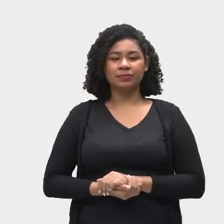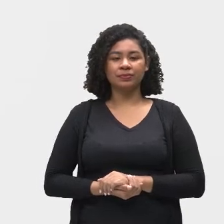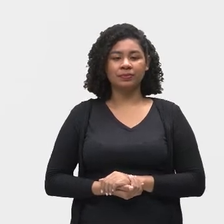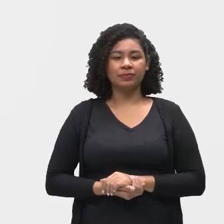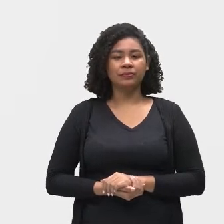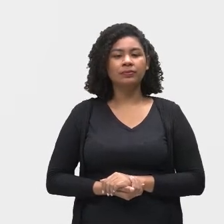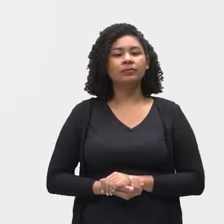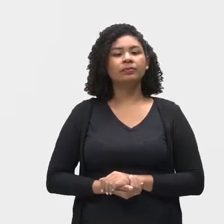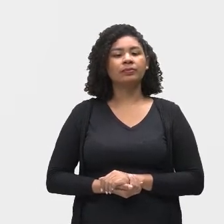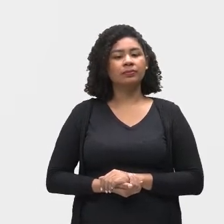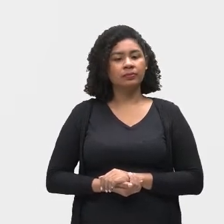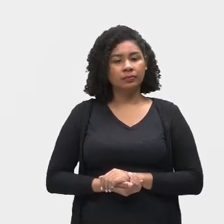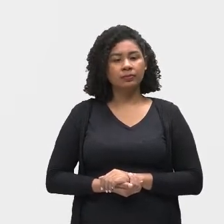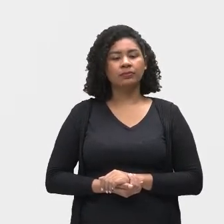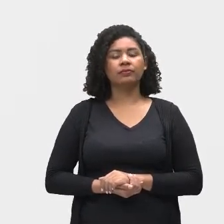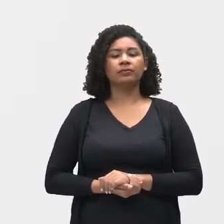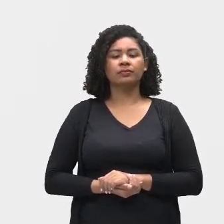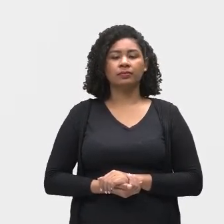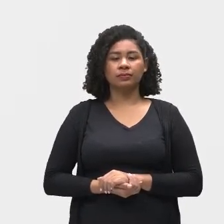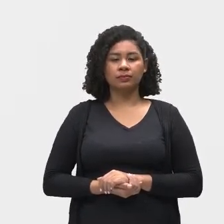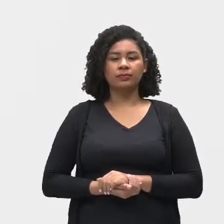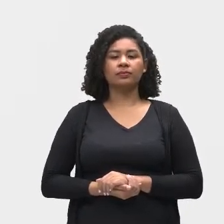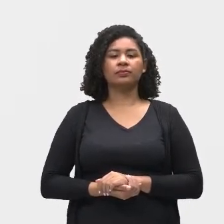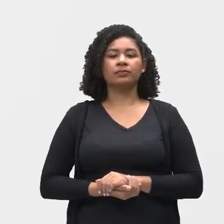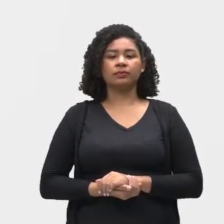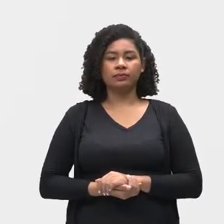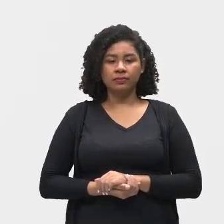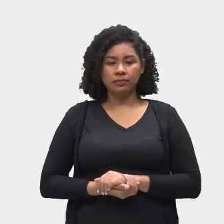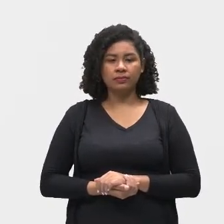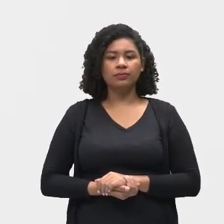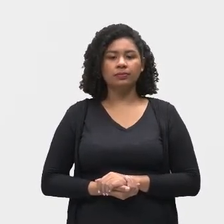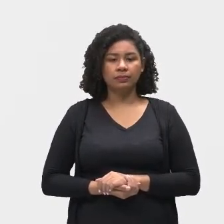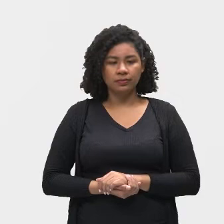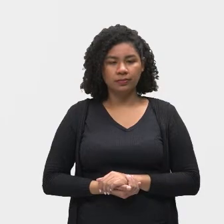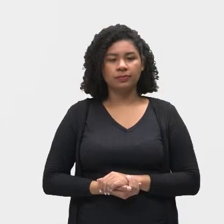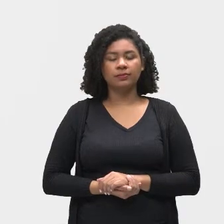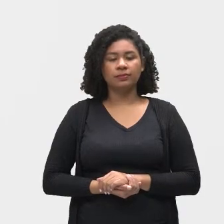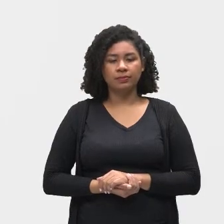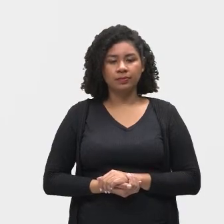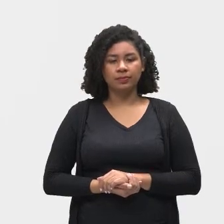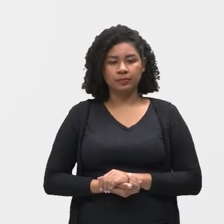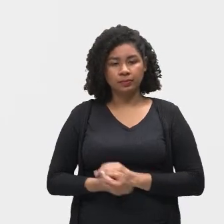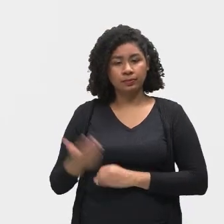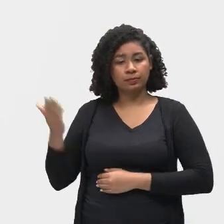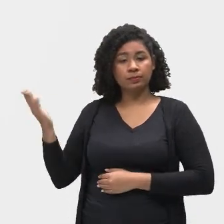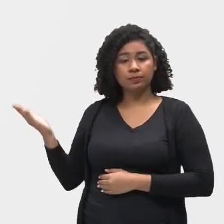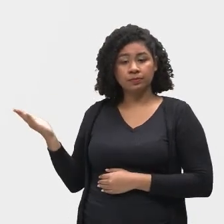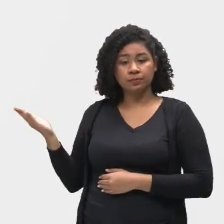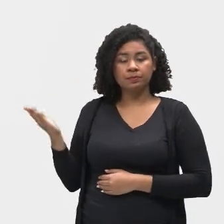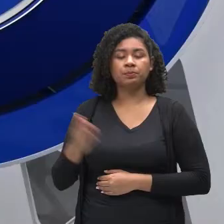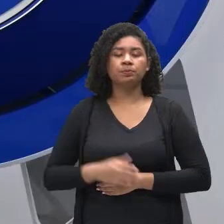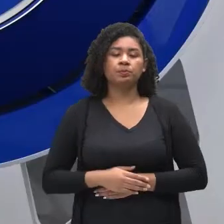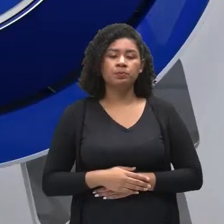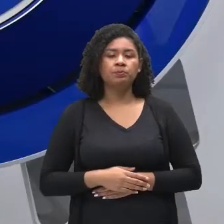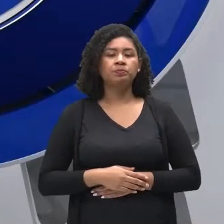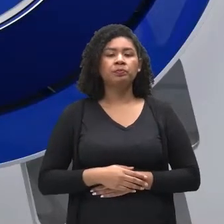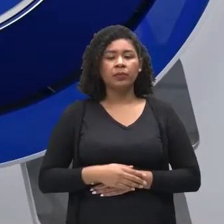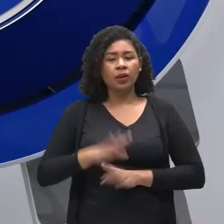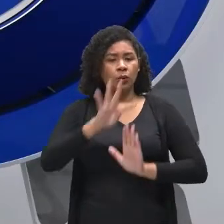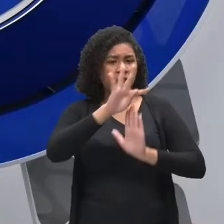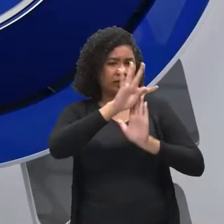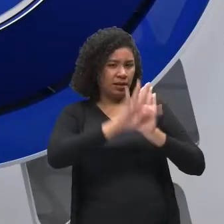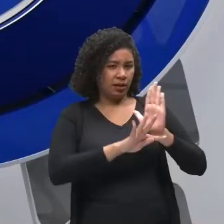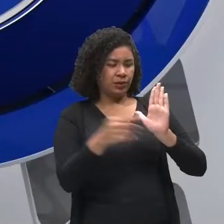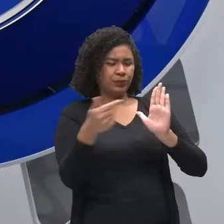Fortalecer as estruturas gramaticais que sustentam a formulação das ideias apresentadas. Então, o texto está